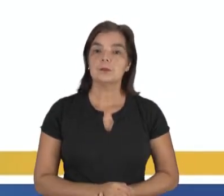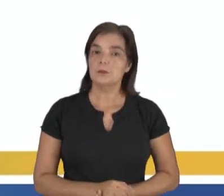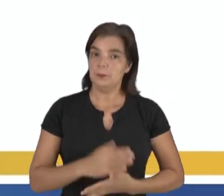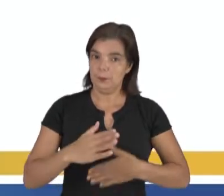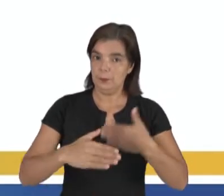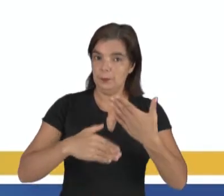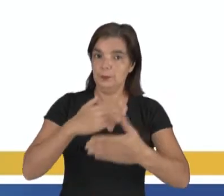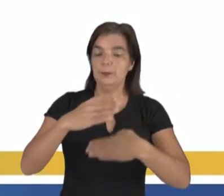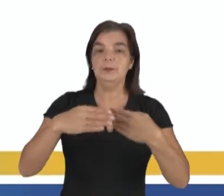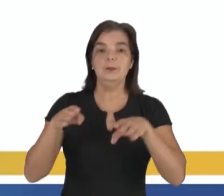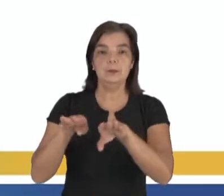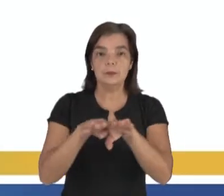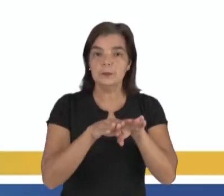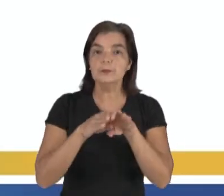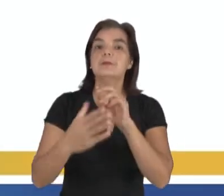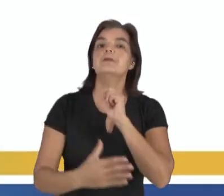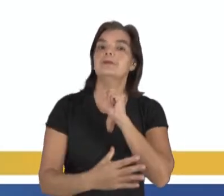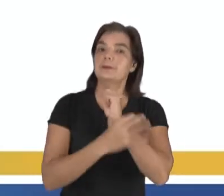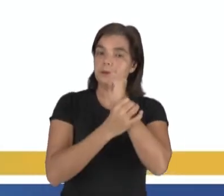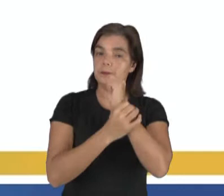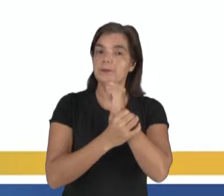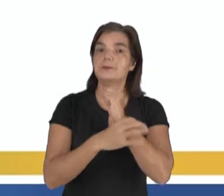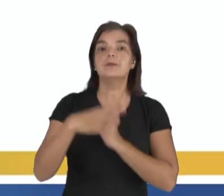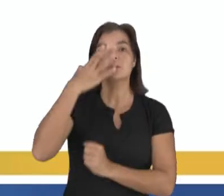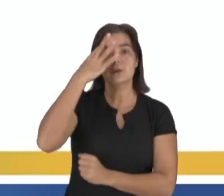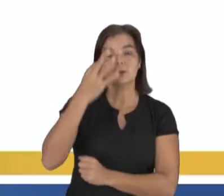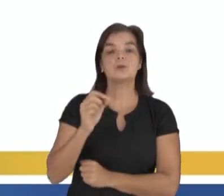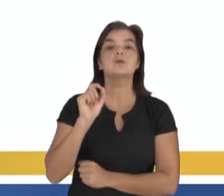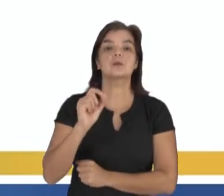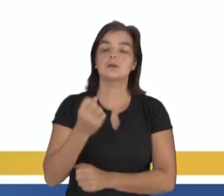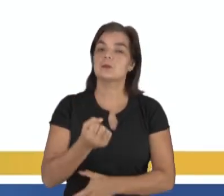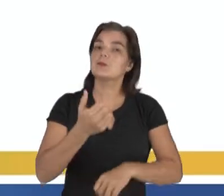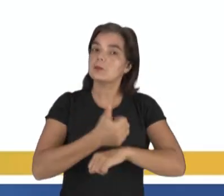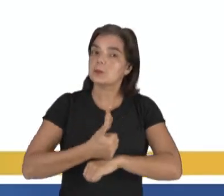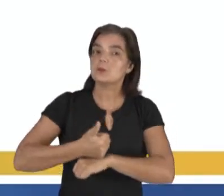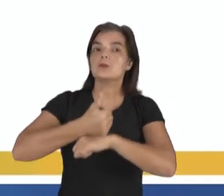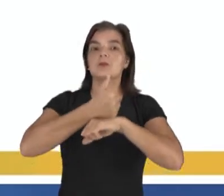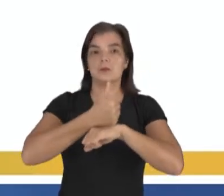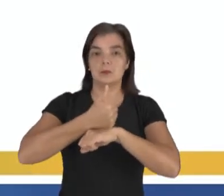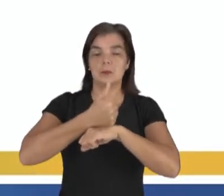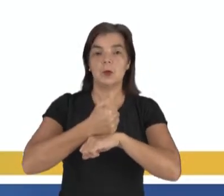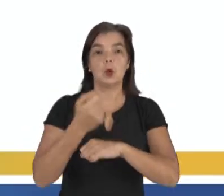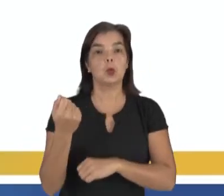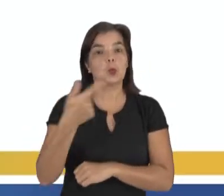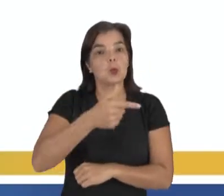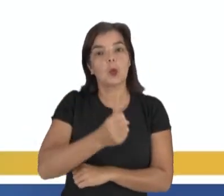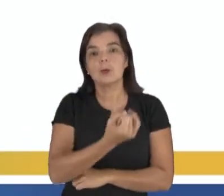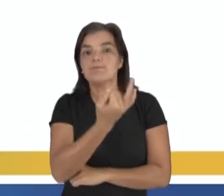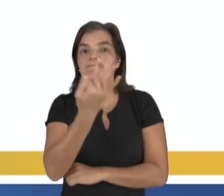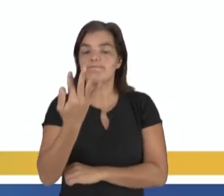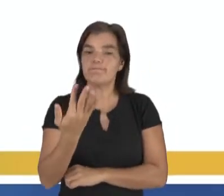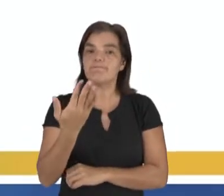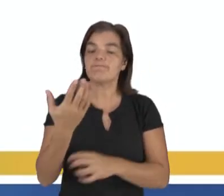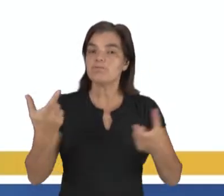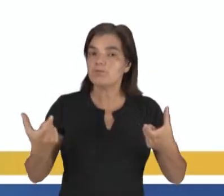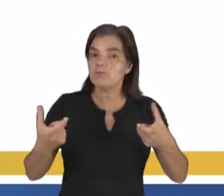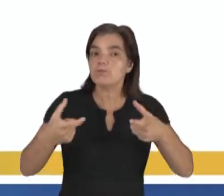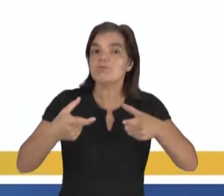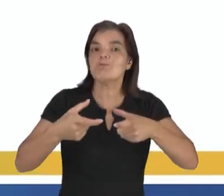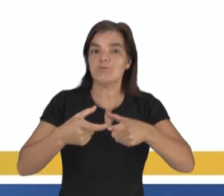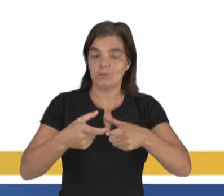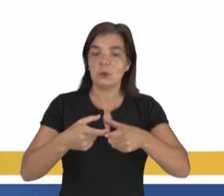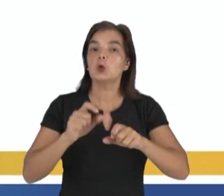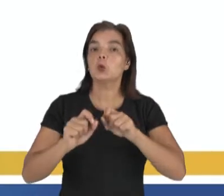Então, o desenvolvimento sustentável, ele sugere, de fato, qualidade em vez de quantidade, com a redução do uso